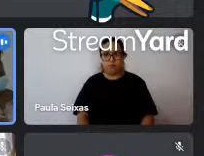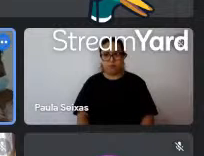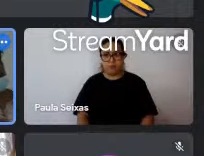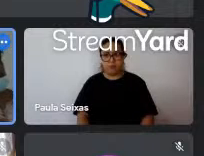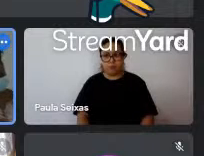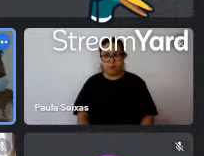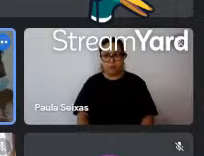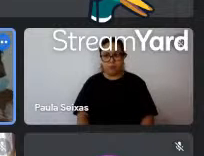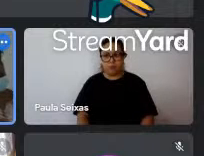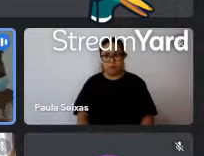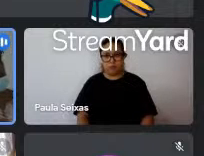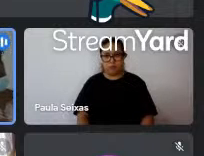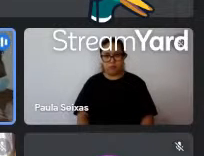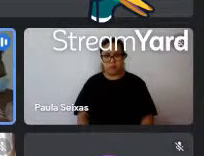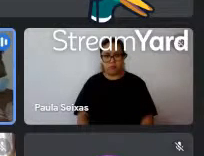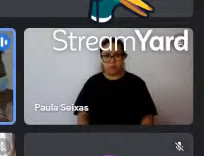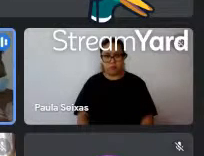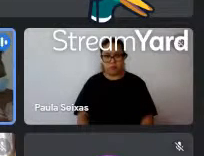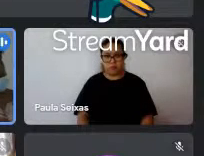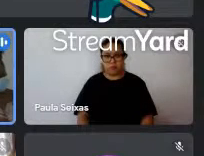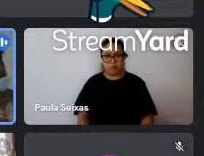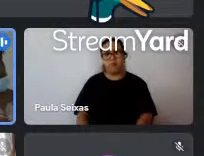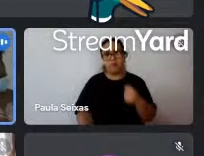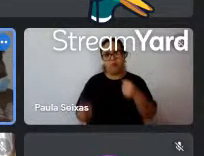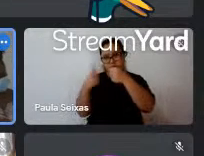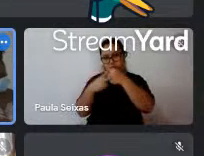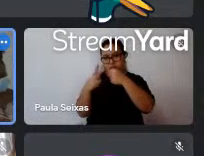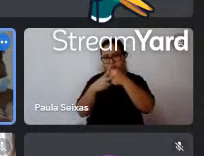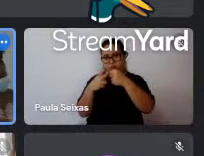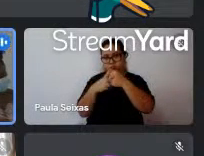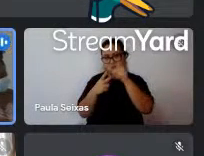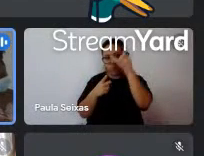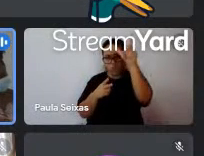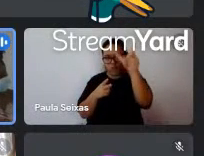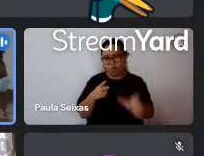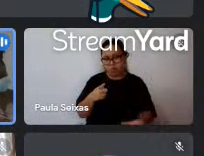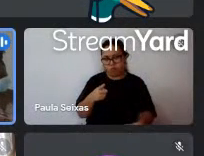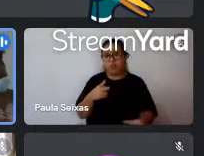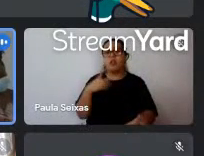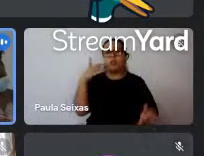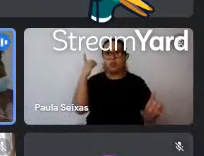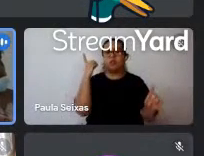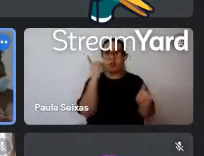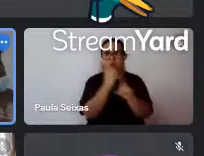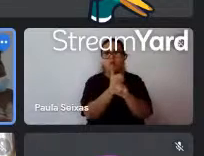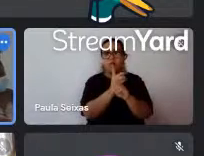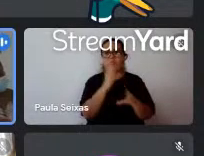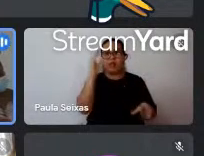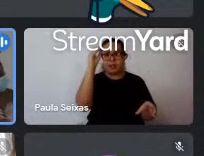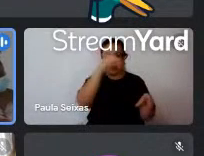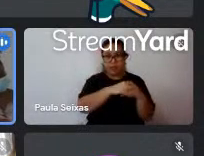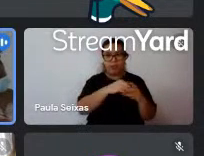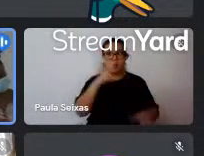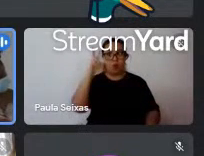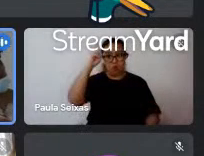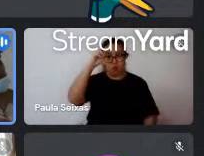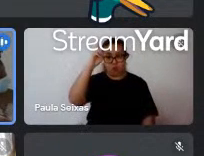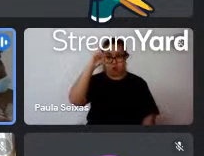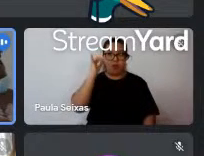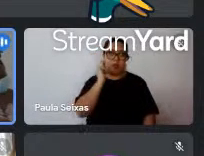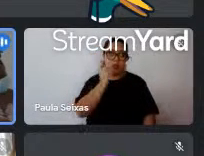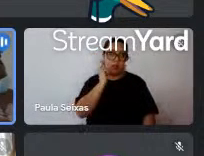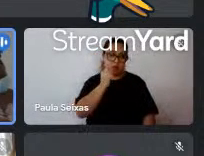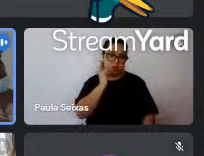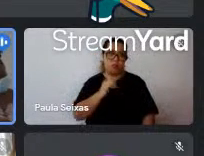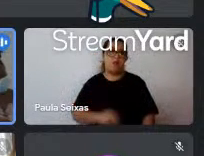elocução, eu informo todos os verbos que eu encontrei nas narrativas, o tipo de discurso, se é